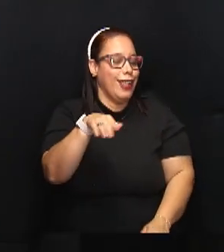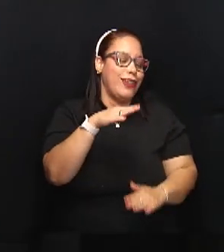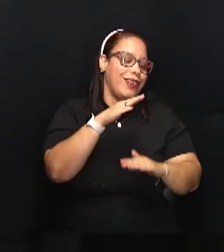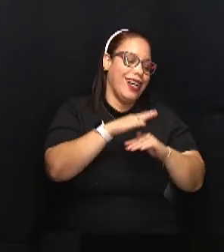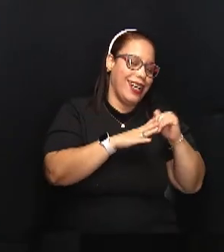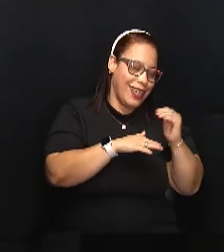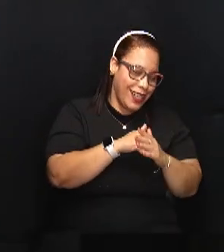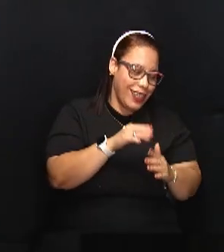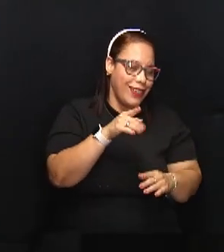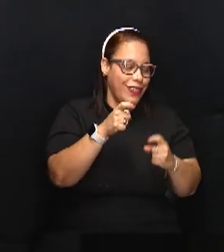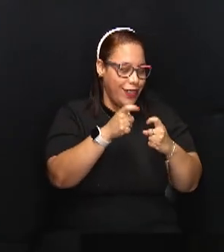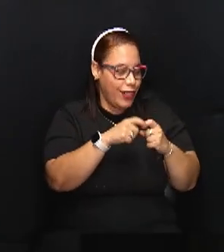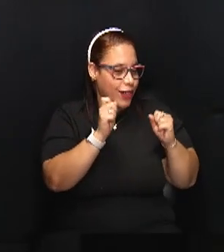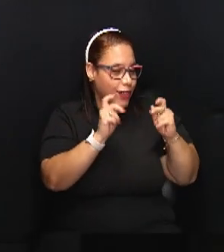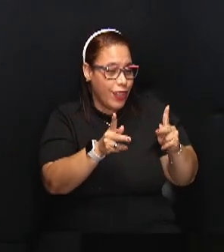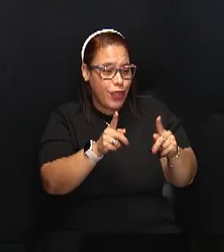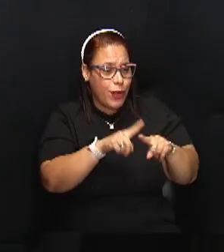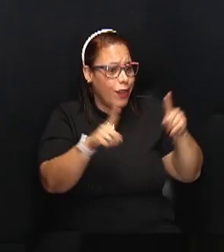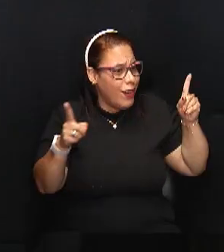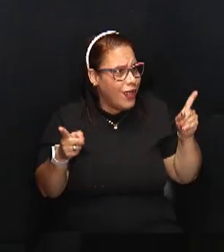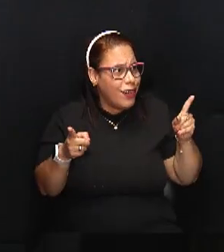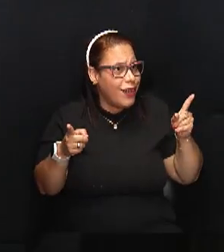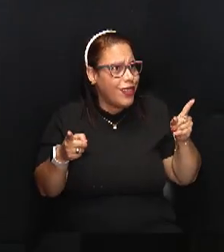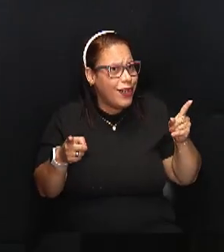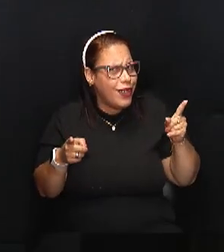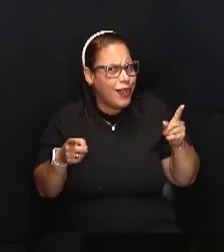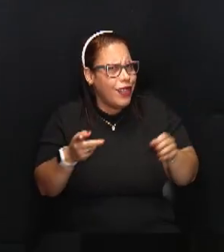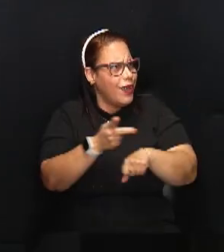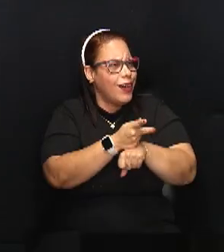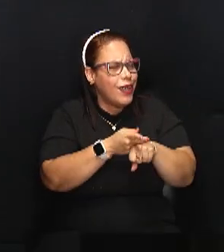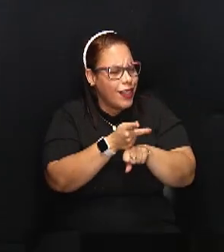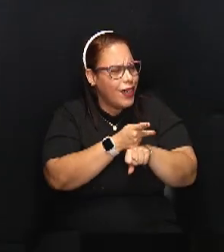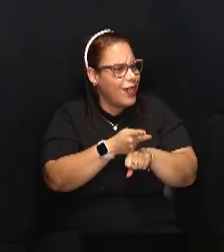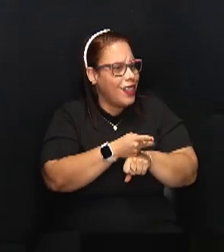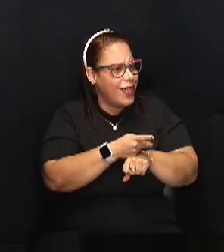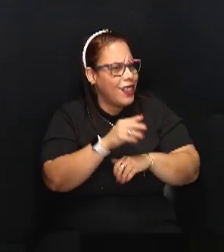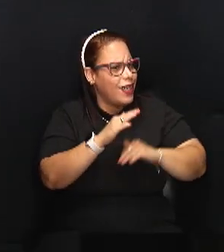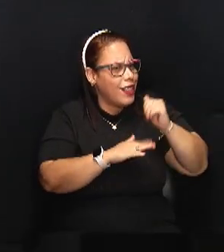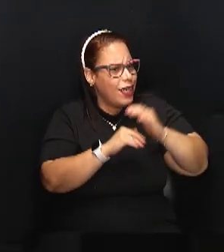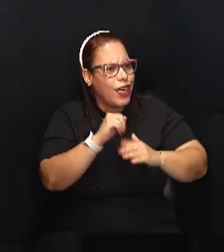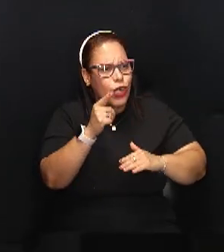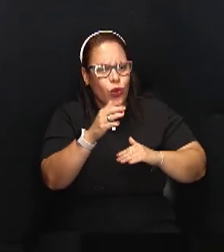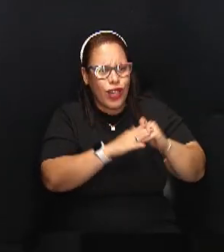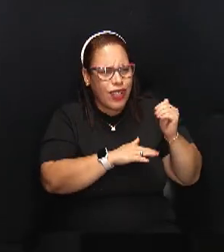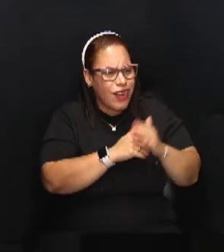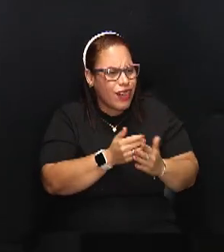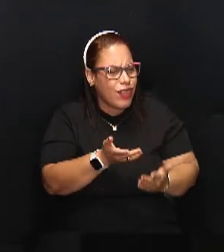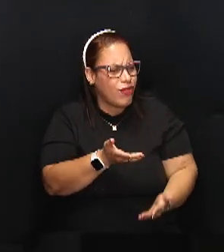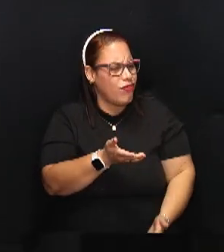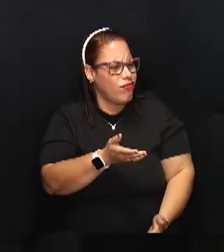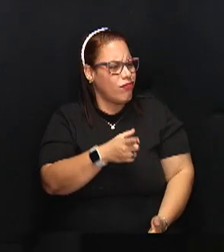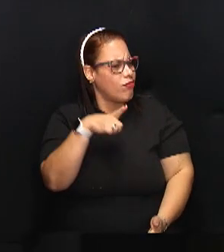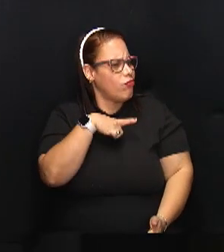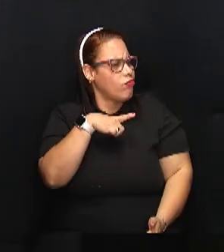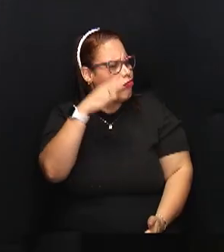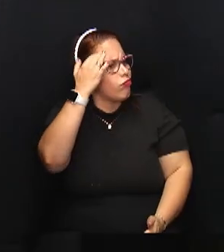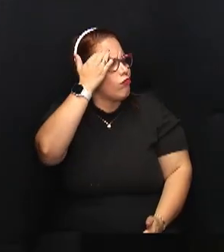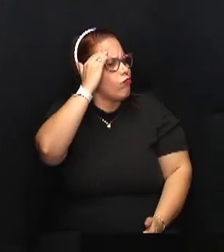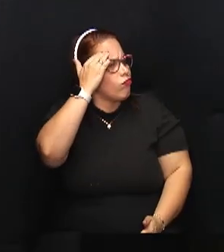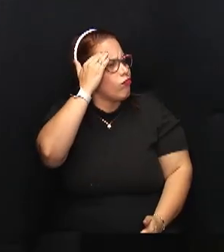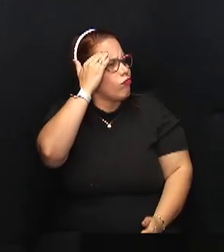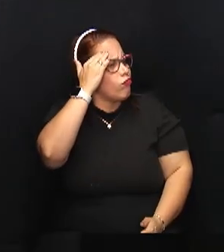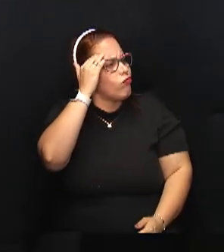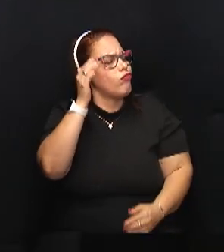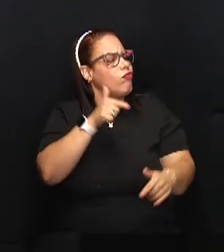área, você é médico, tá tudo bem. Mas, de repente, ser procurado para atuar em outras áreas e você ter que entender daquilo e ter